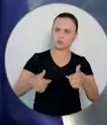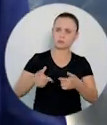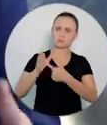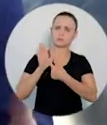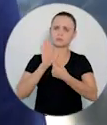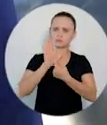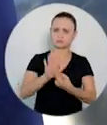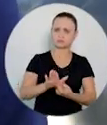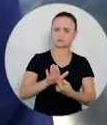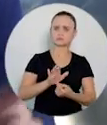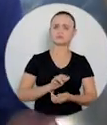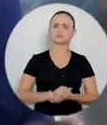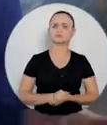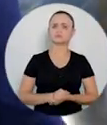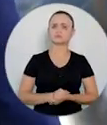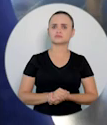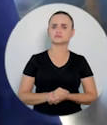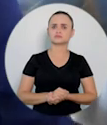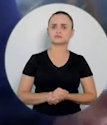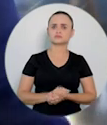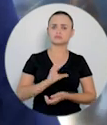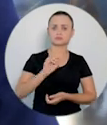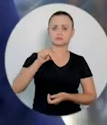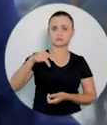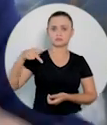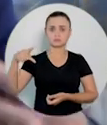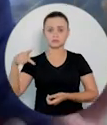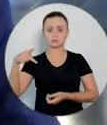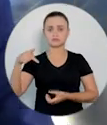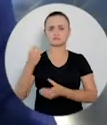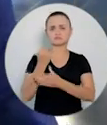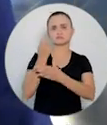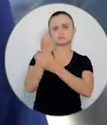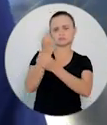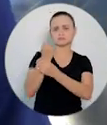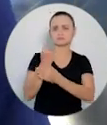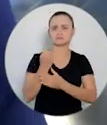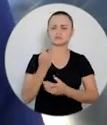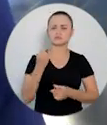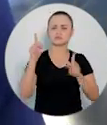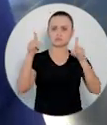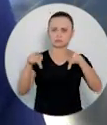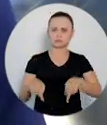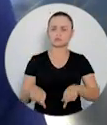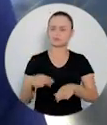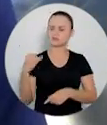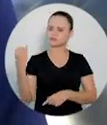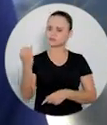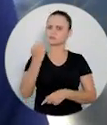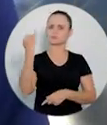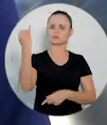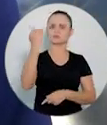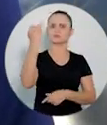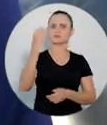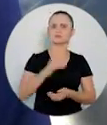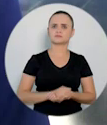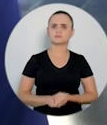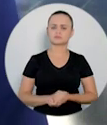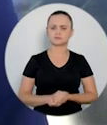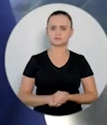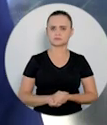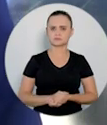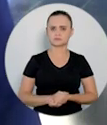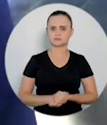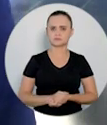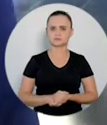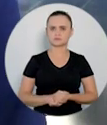ao representante do Ministério da Economia presente ao Conselho, que compõe o Conselho, de que segurança pública é um dos